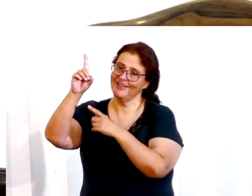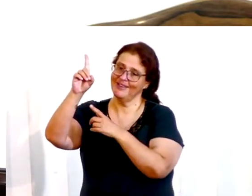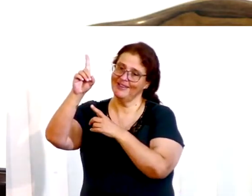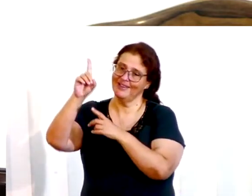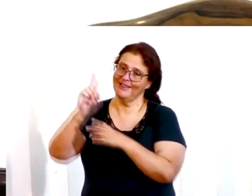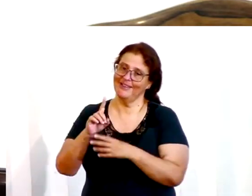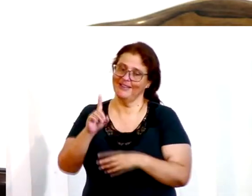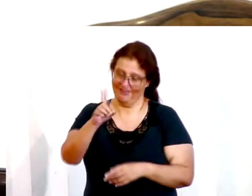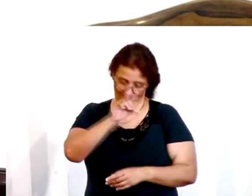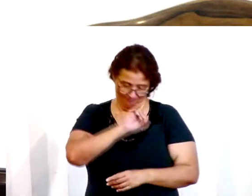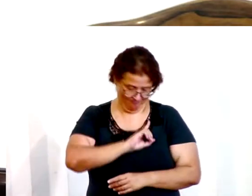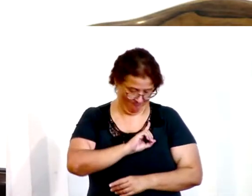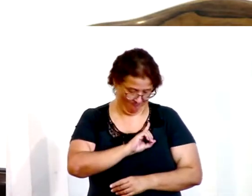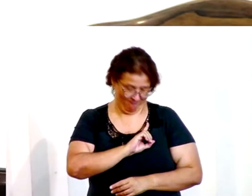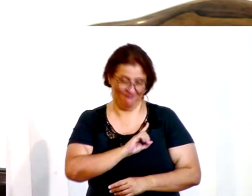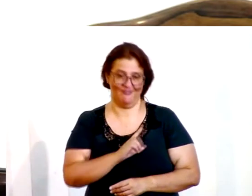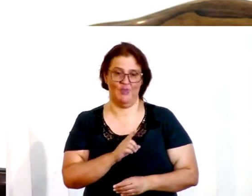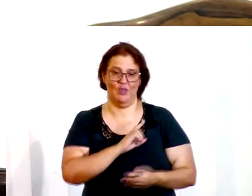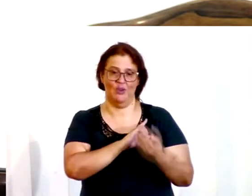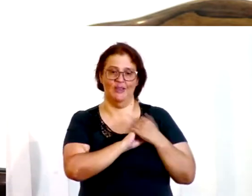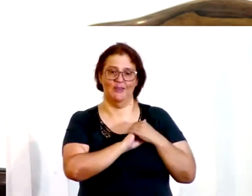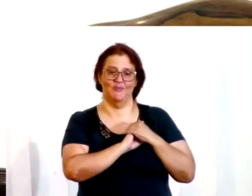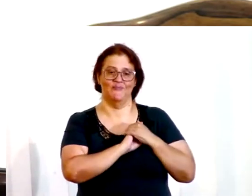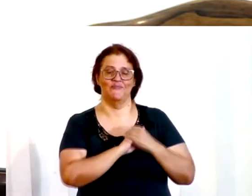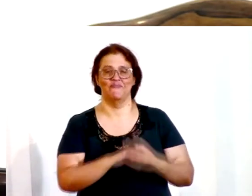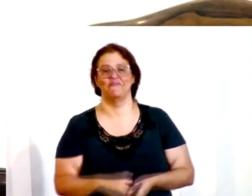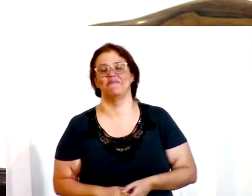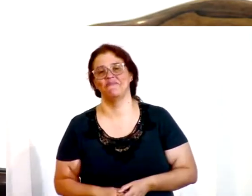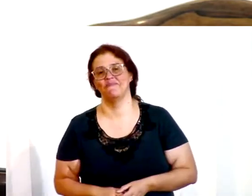Lembro-me de uma palestra que eu dei